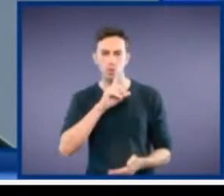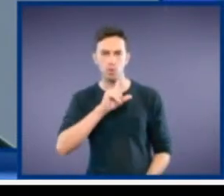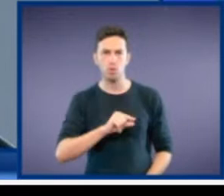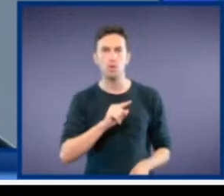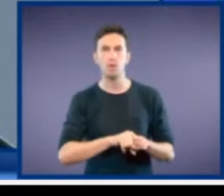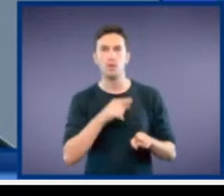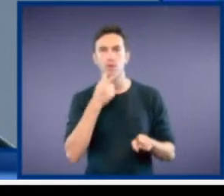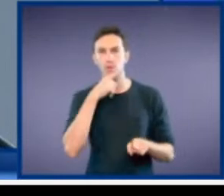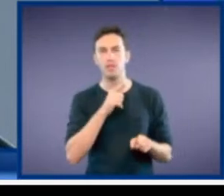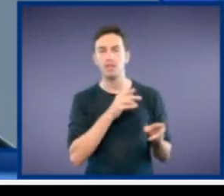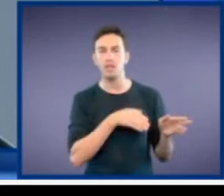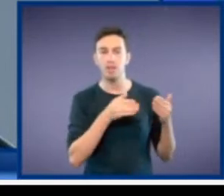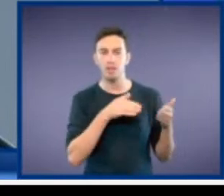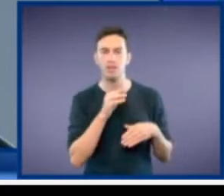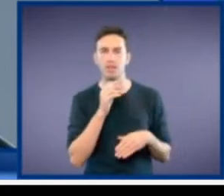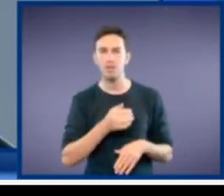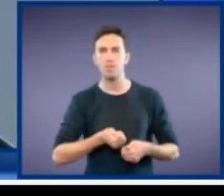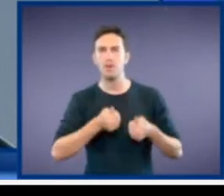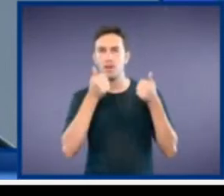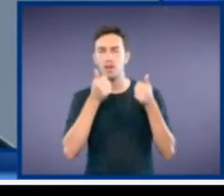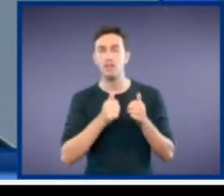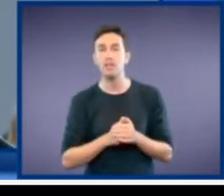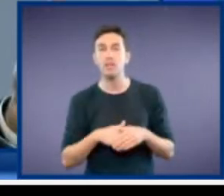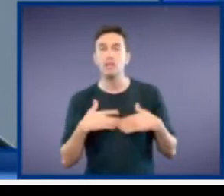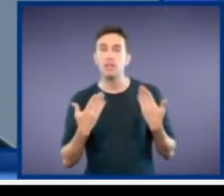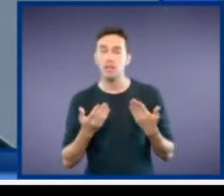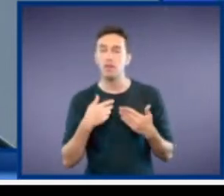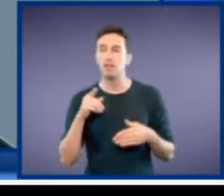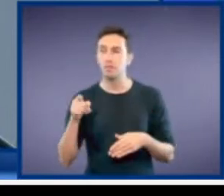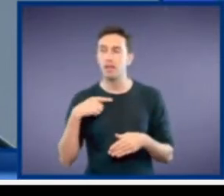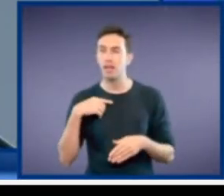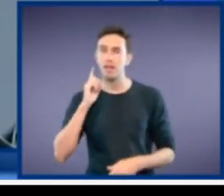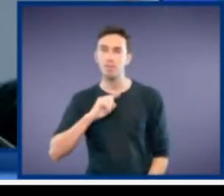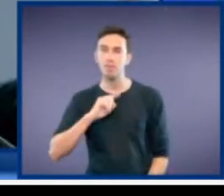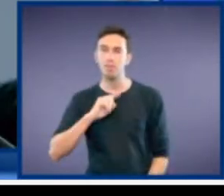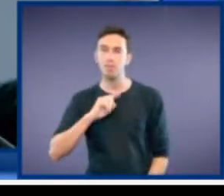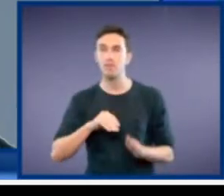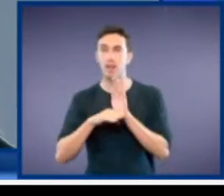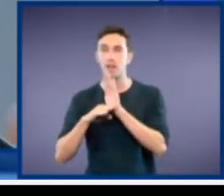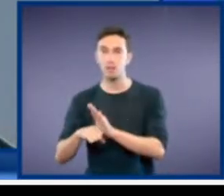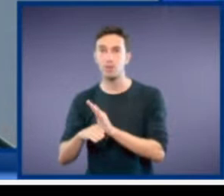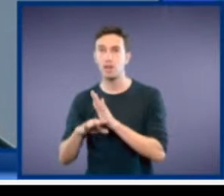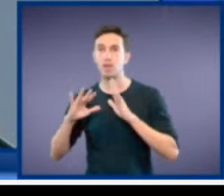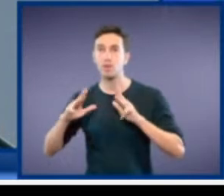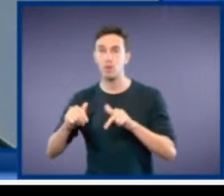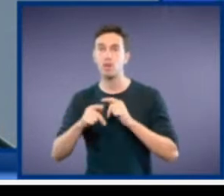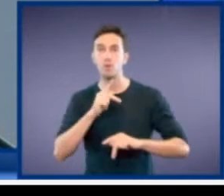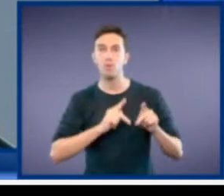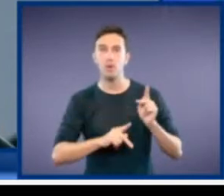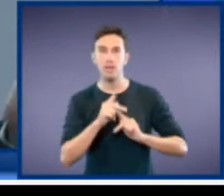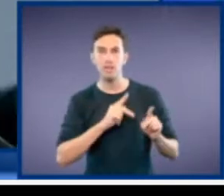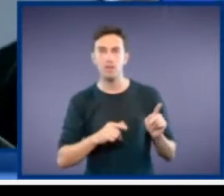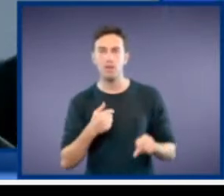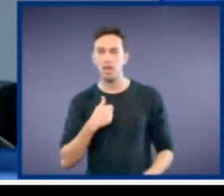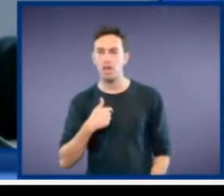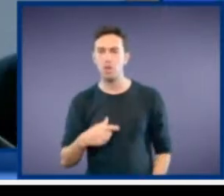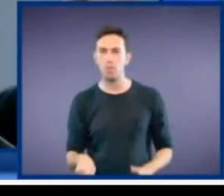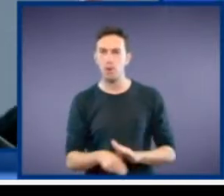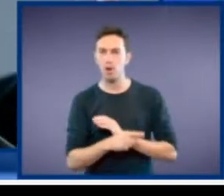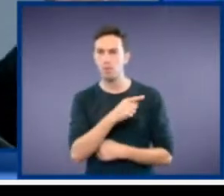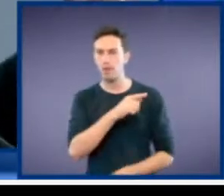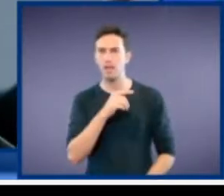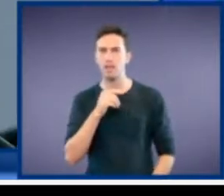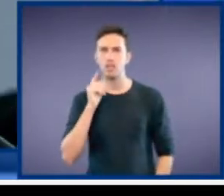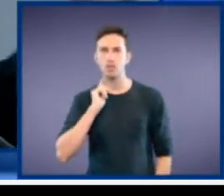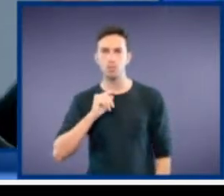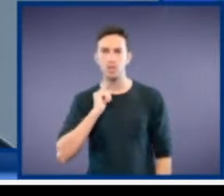no transporte público de BH, melhora a vida dos mineiros, como bem dito aqui por tantos mineiros. Eu não sou mineiro, governador, minha família é do Rio, eu sou de Brasília,